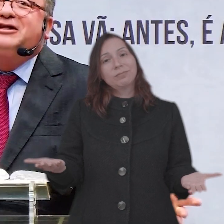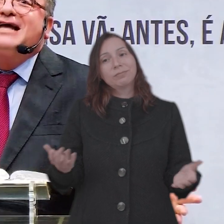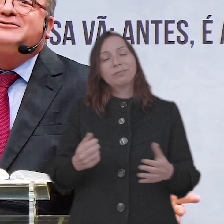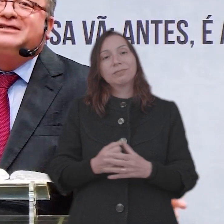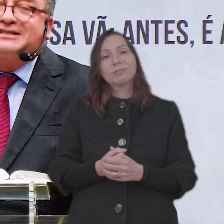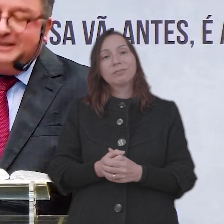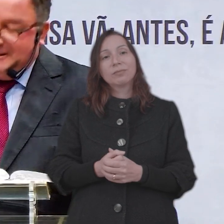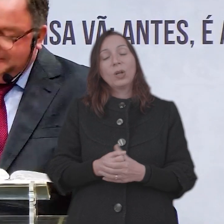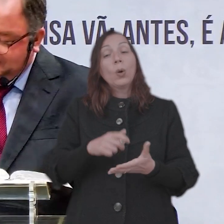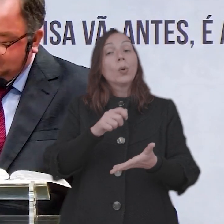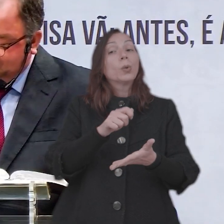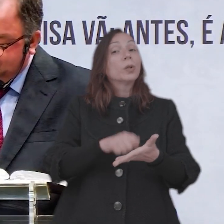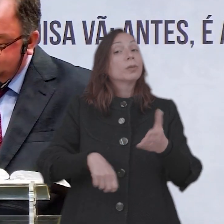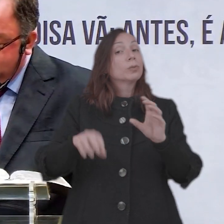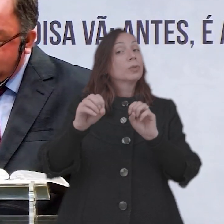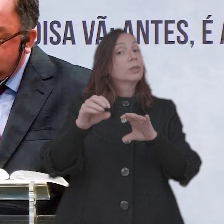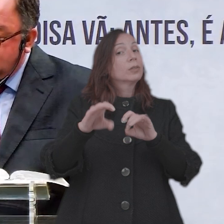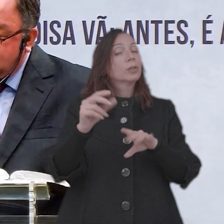O que é que o texto nos ensina?